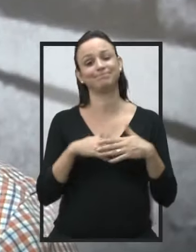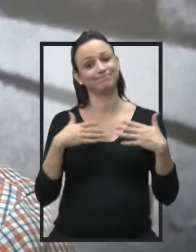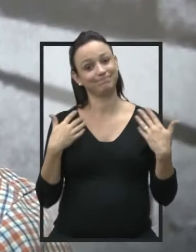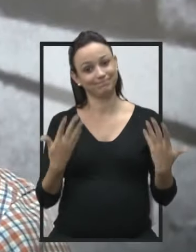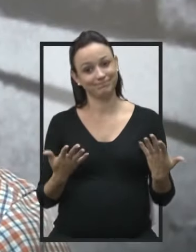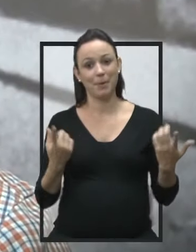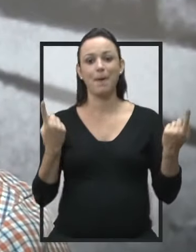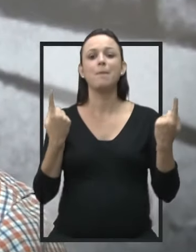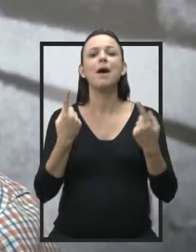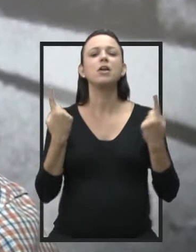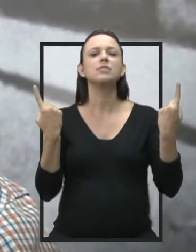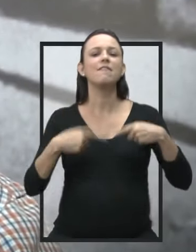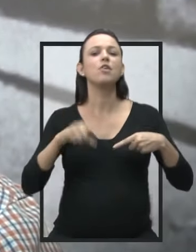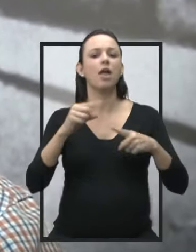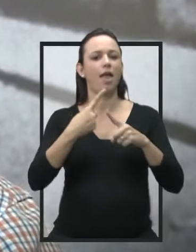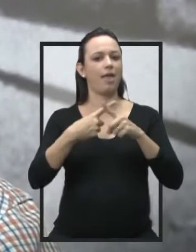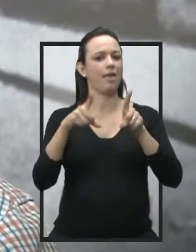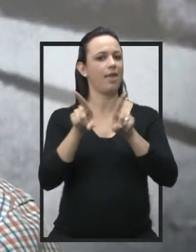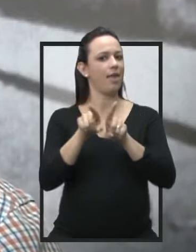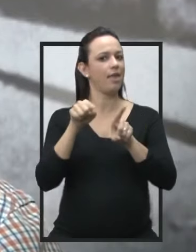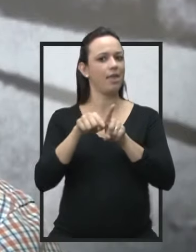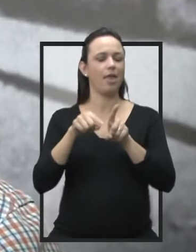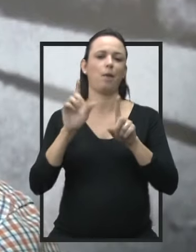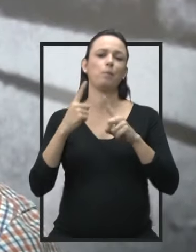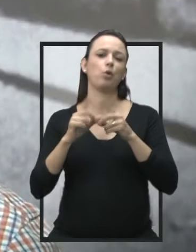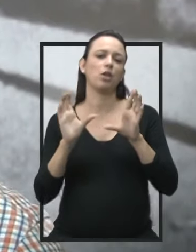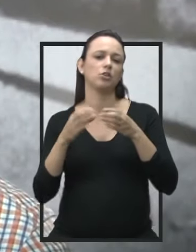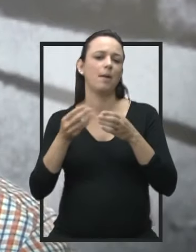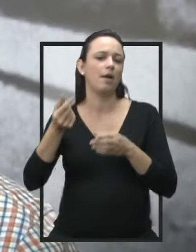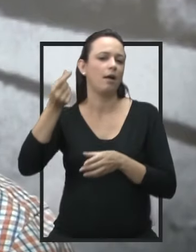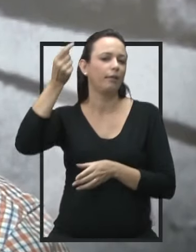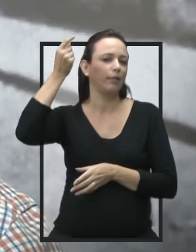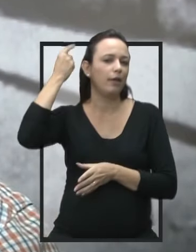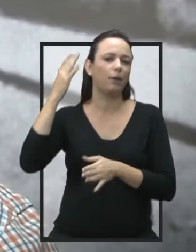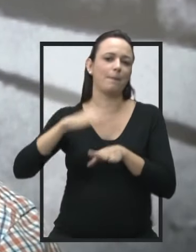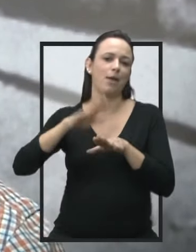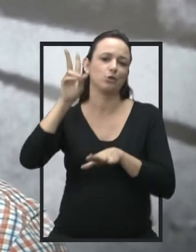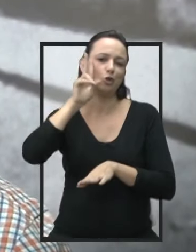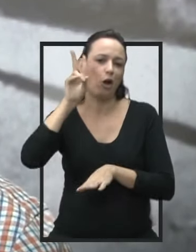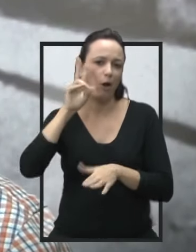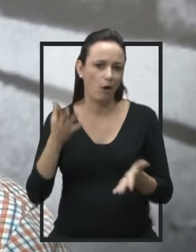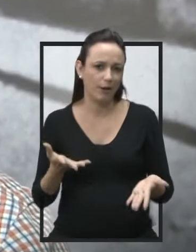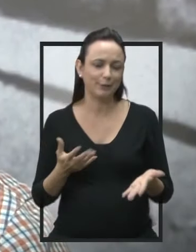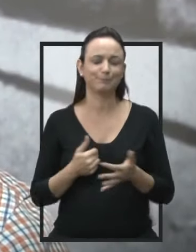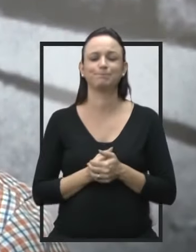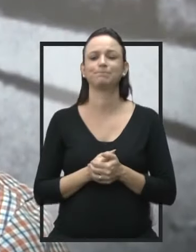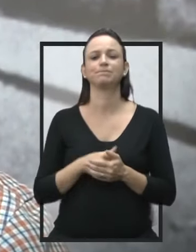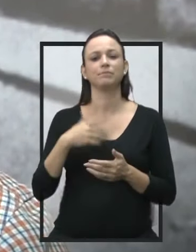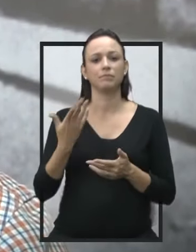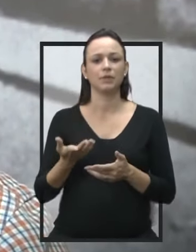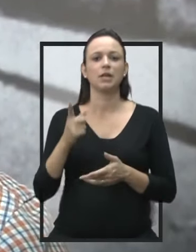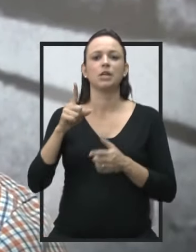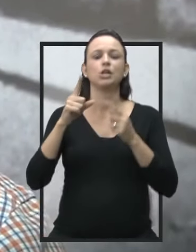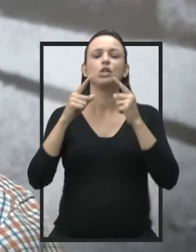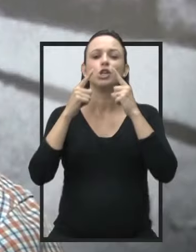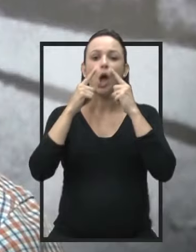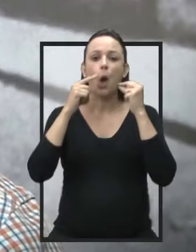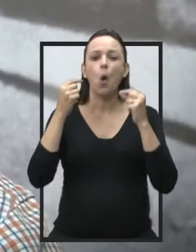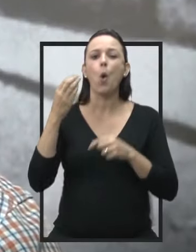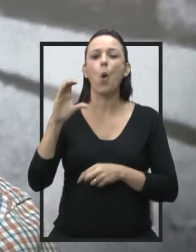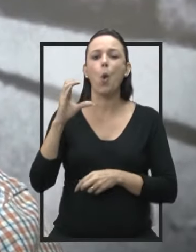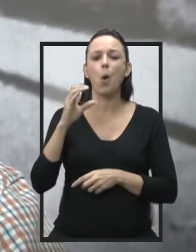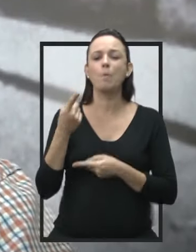Mas o grande desafio era o 15, sempre foi. Era o time mais antigo, com mais história, né? E no Jaú Clube